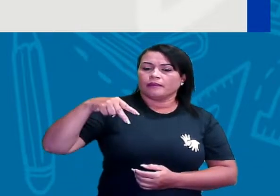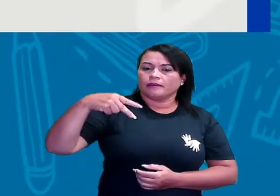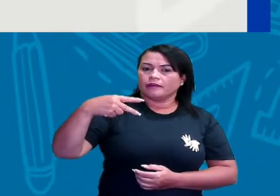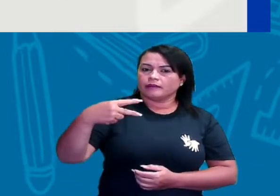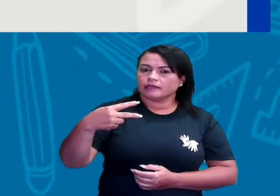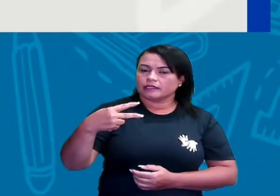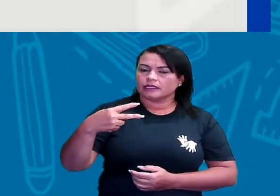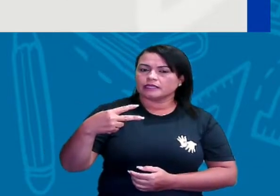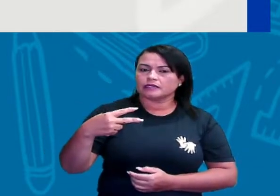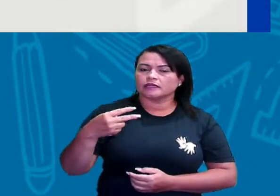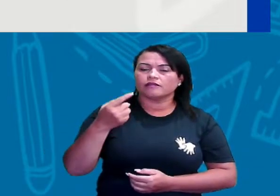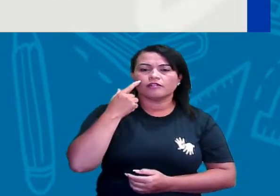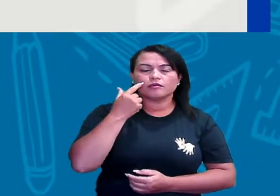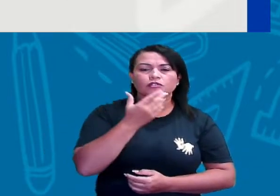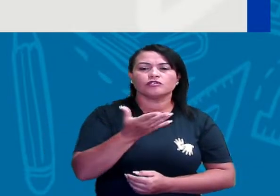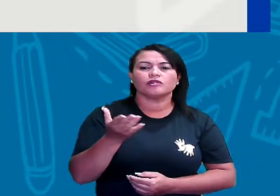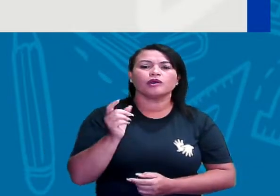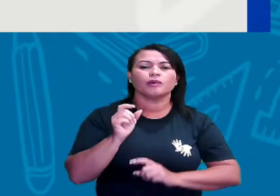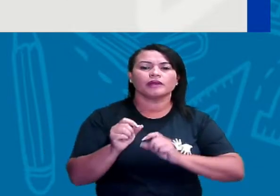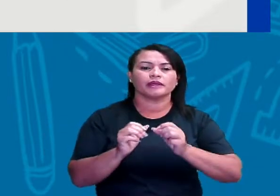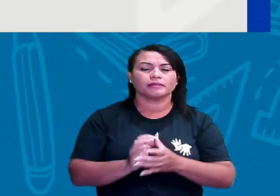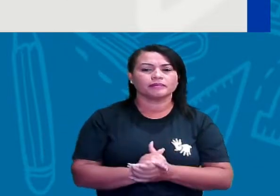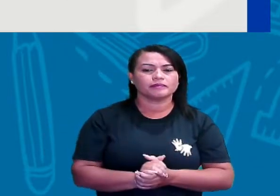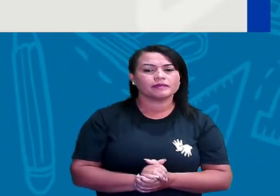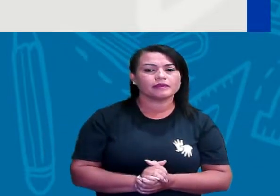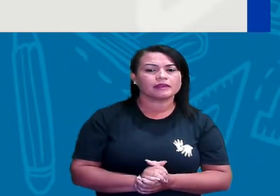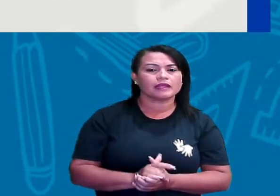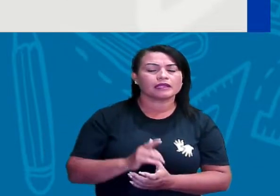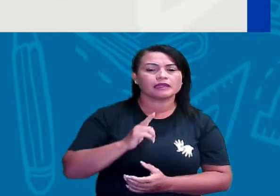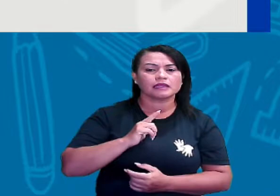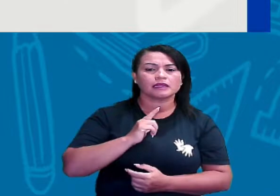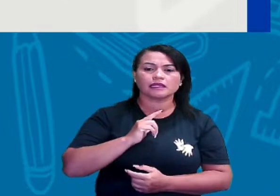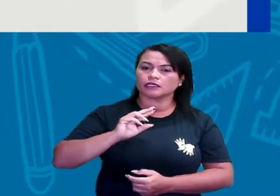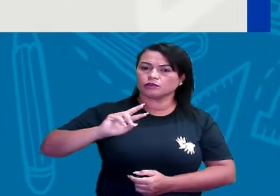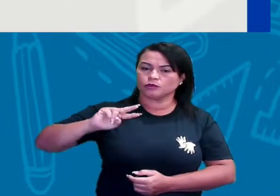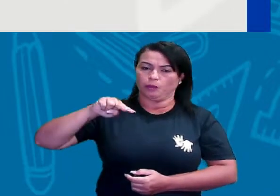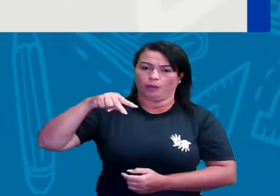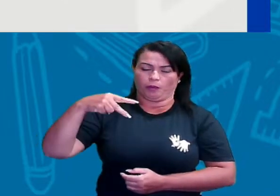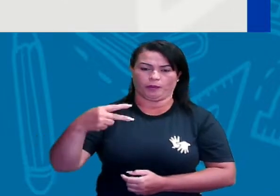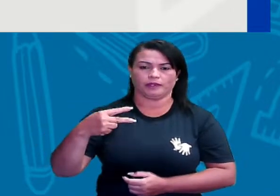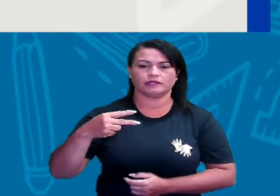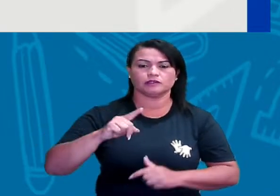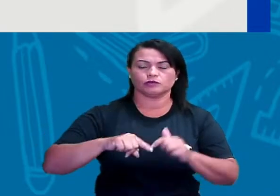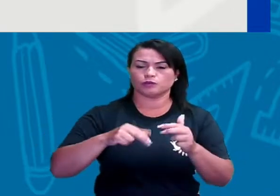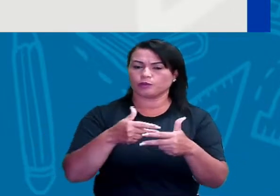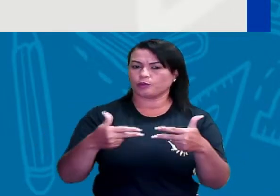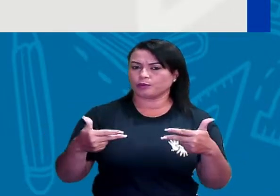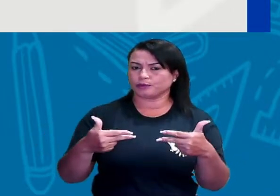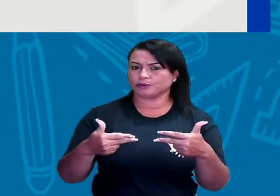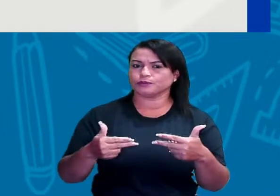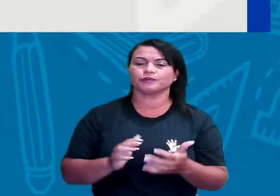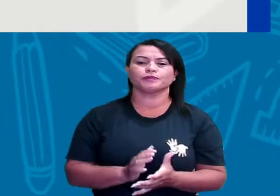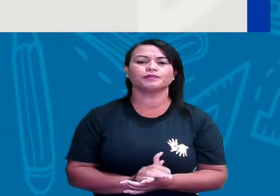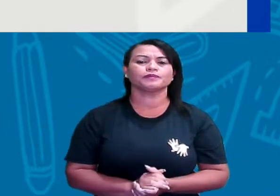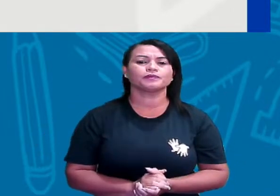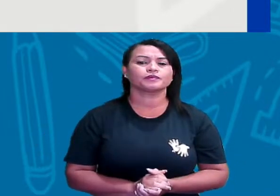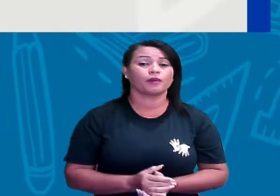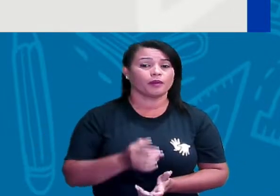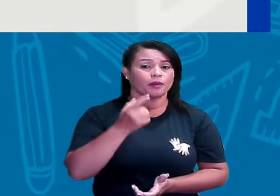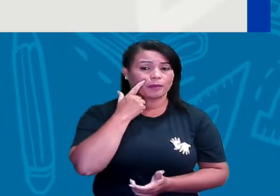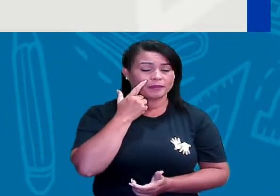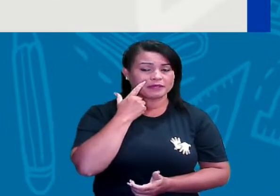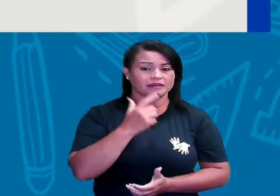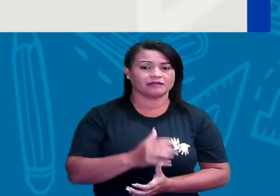um quociente. Eu tenho o seguinte, o expoente do produto é o expoente dos fatores, tá certo? Então, aqui eu